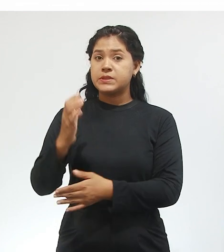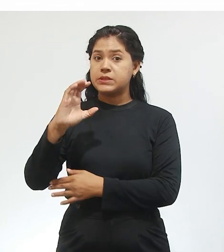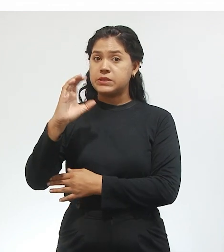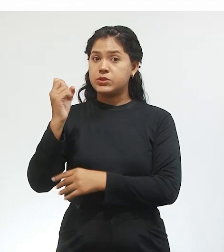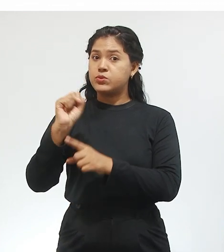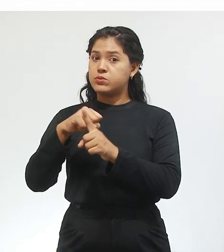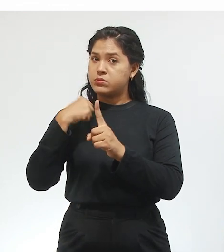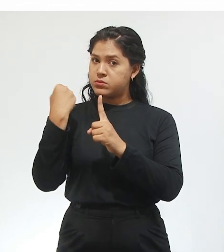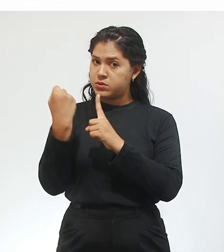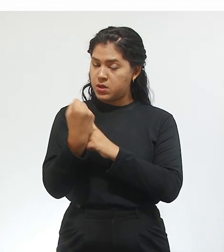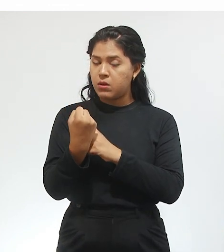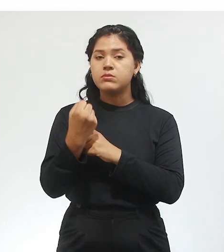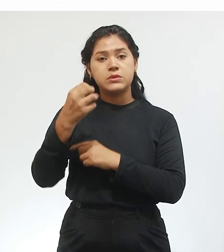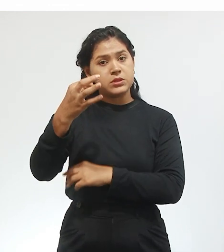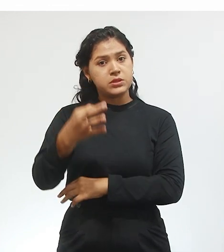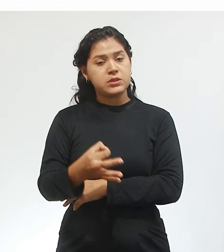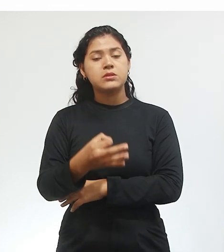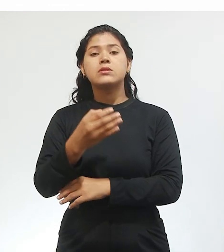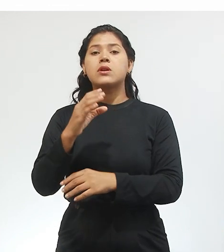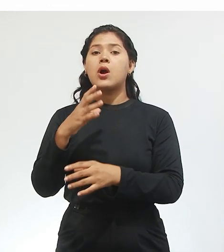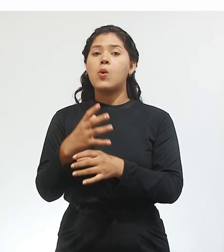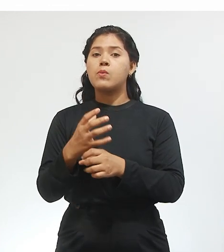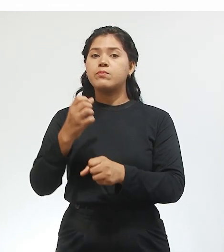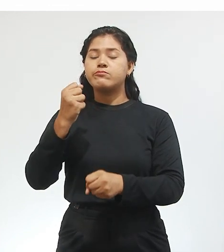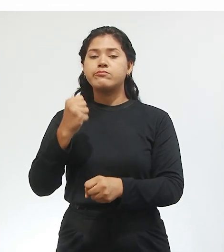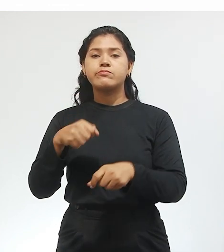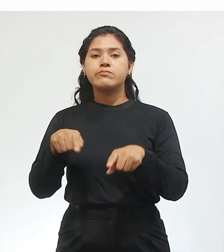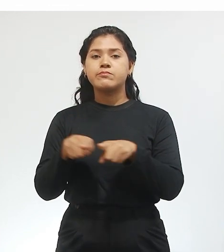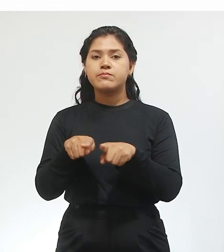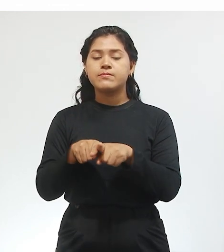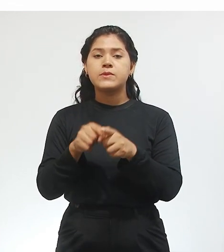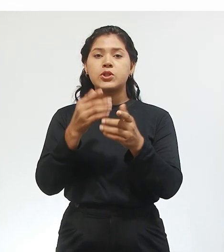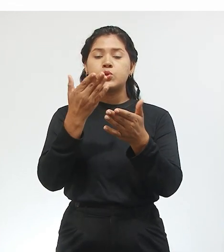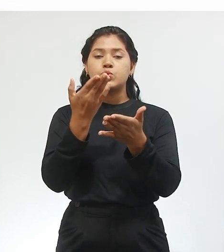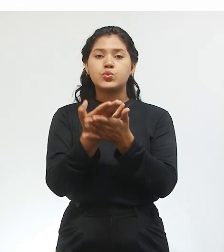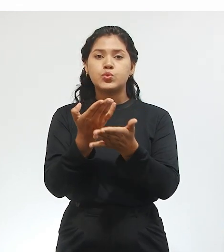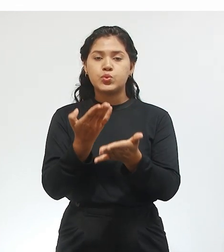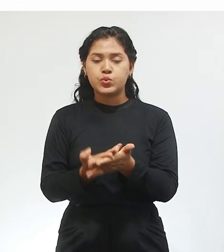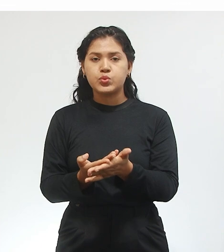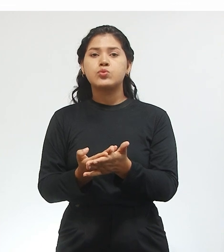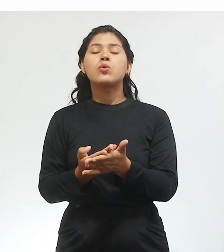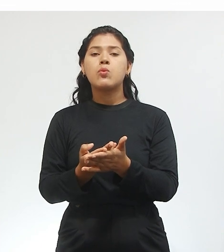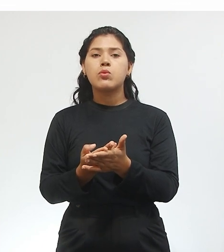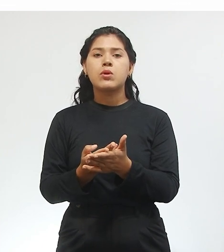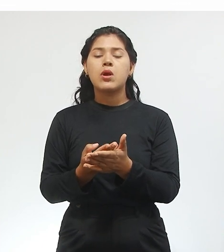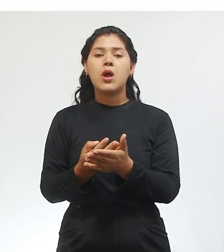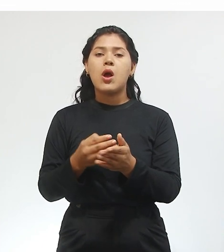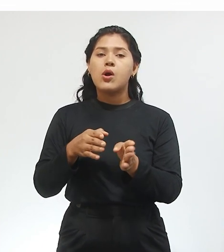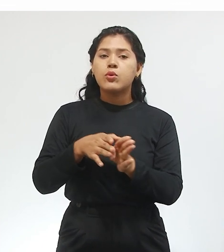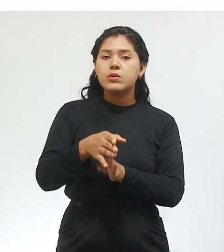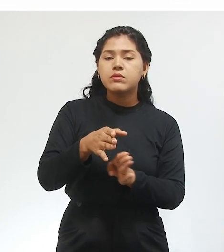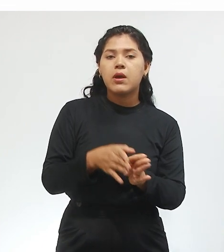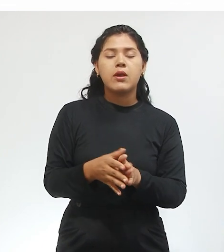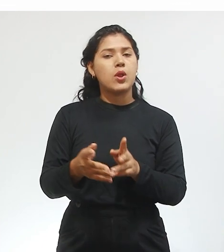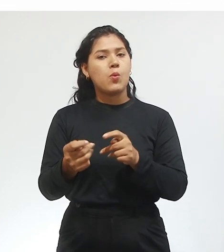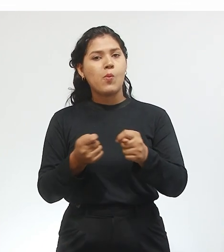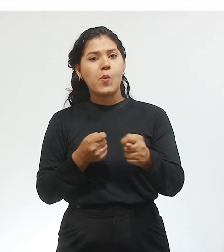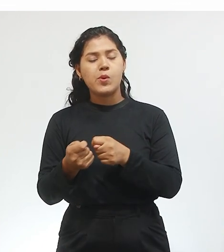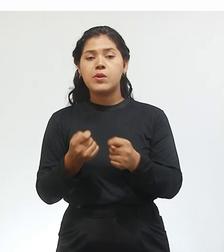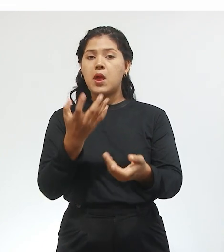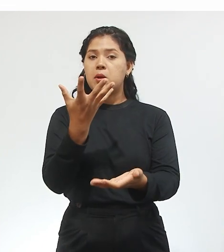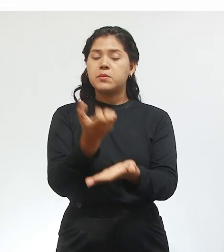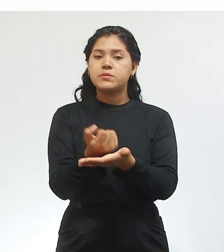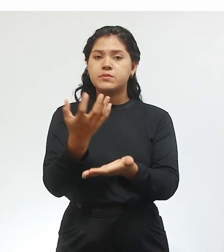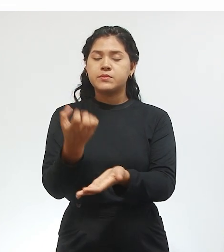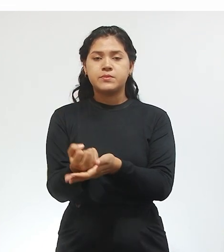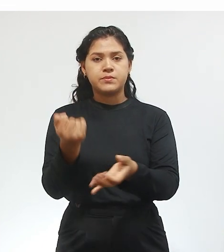quê? Que a contabilidade, ela vai estudar, né? Estuda, orienta, controle de registro dos